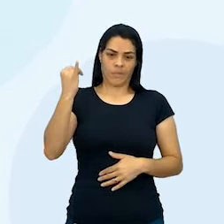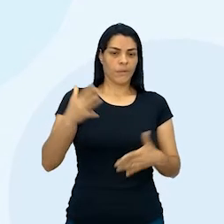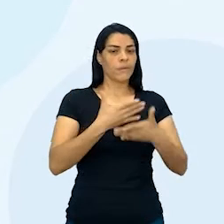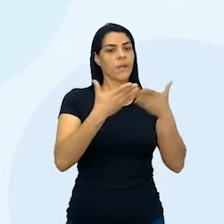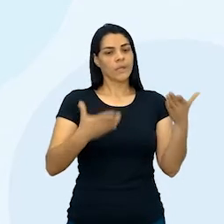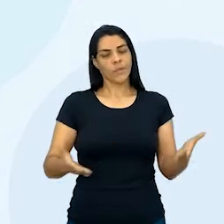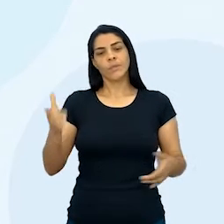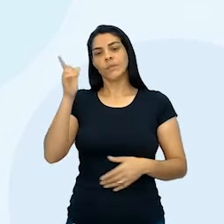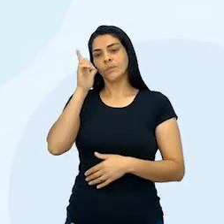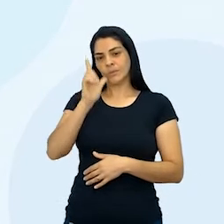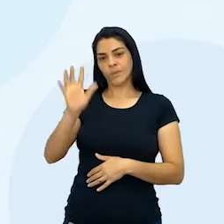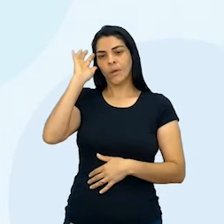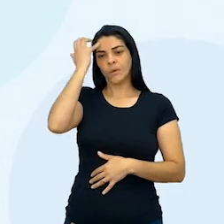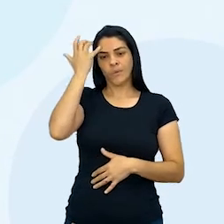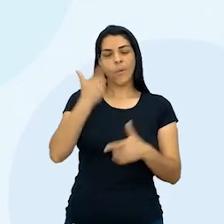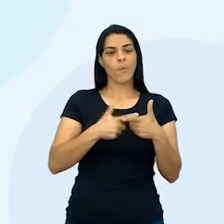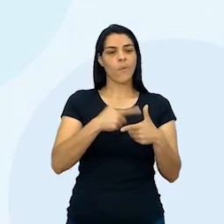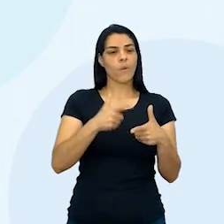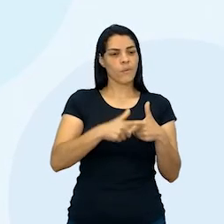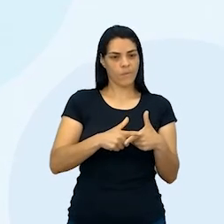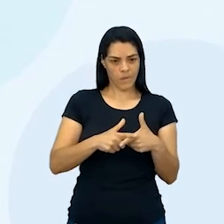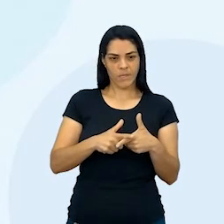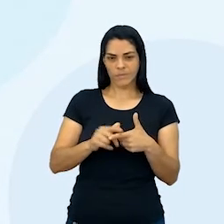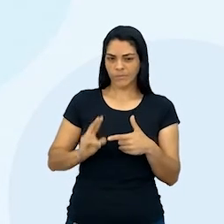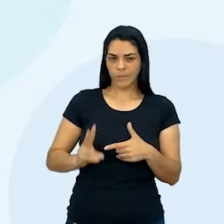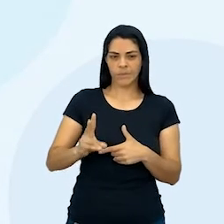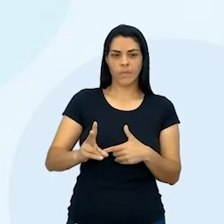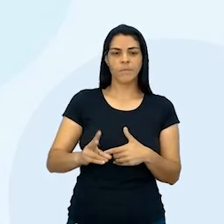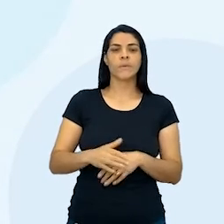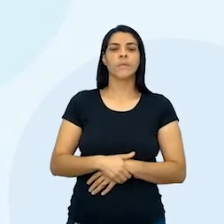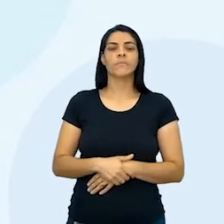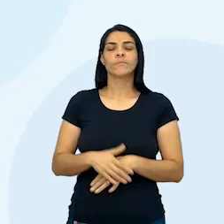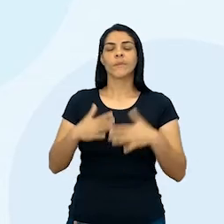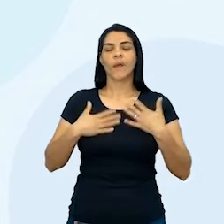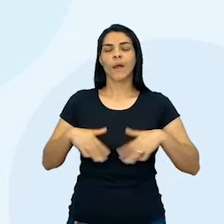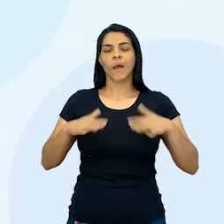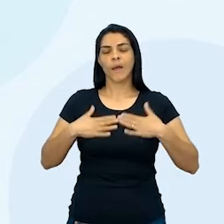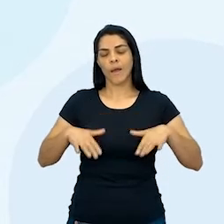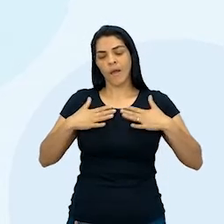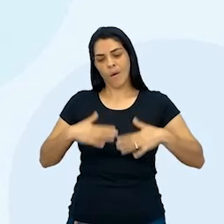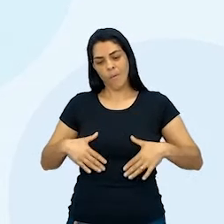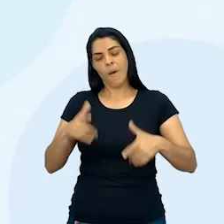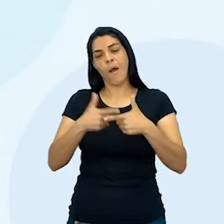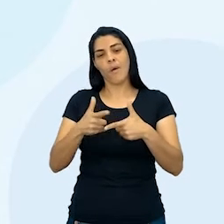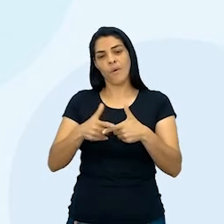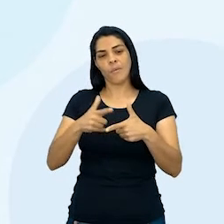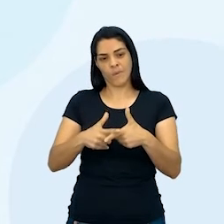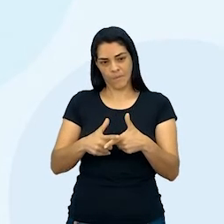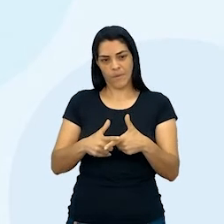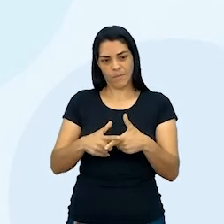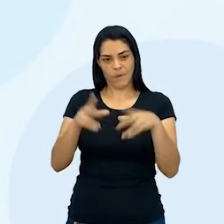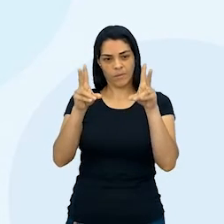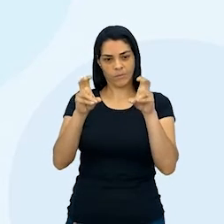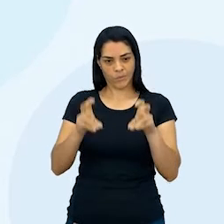iniciar a resolução de problema. Sempre as etapas que acalmam vêm antes de entrar no